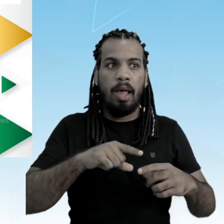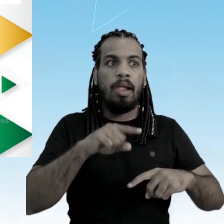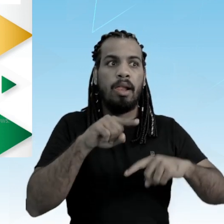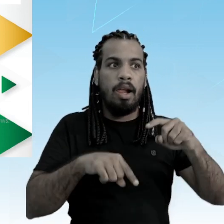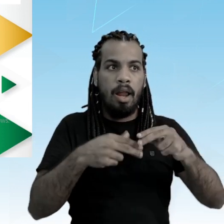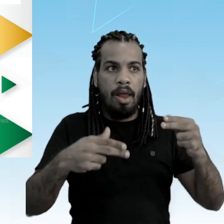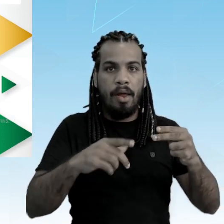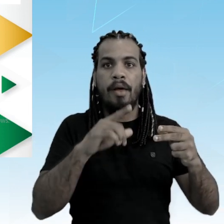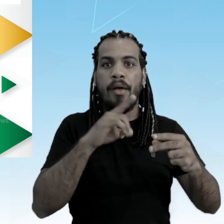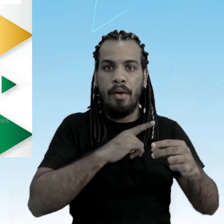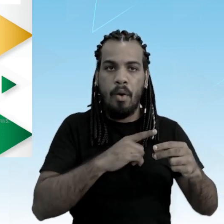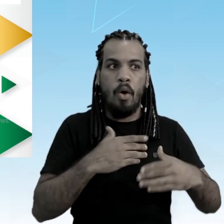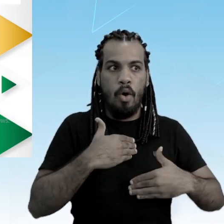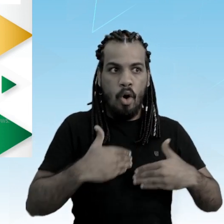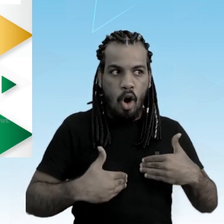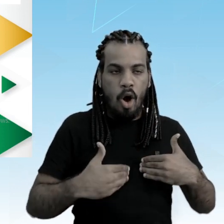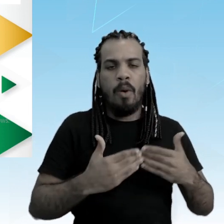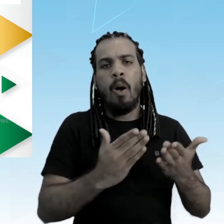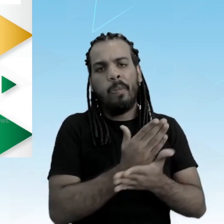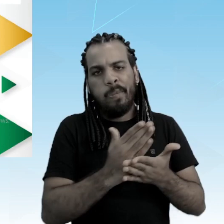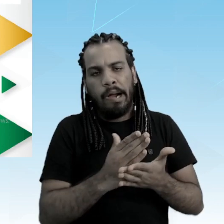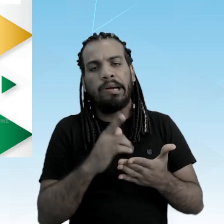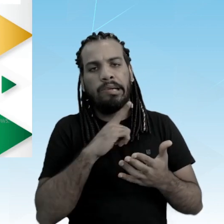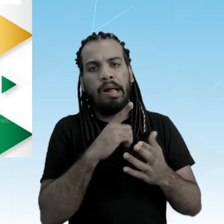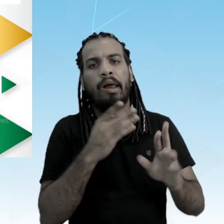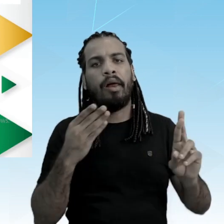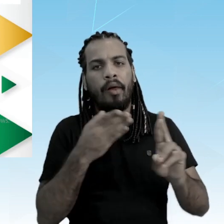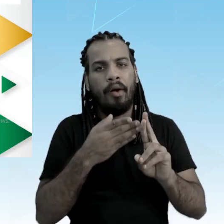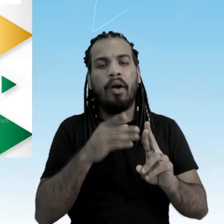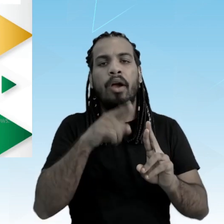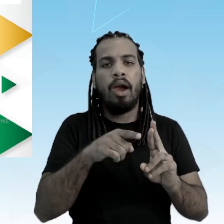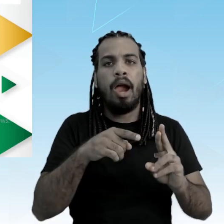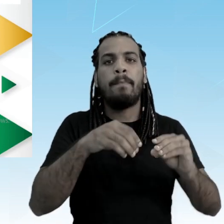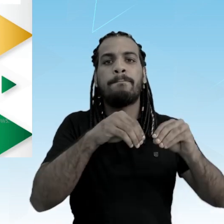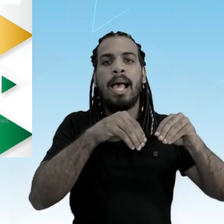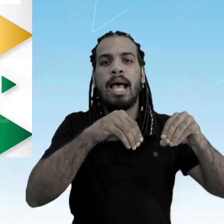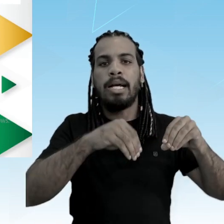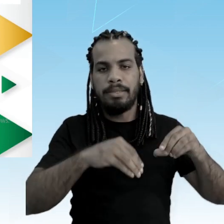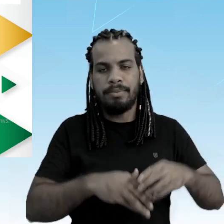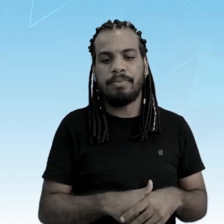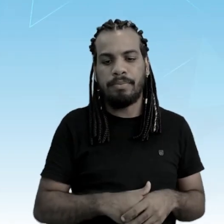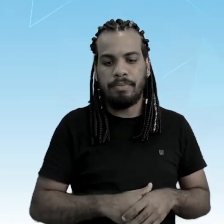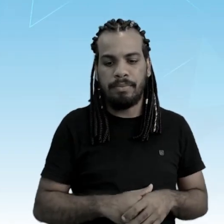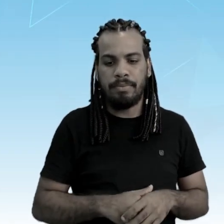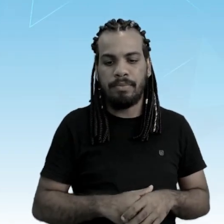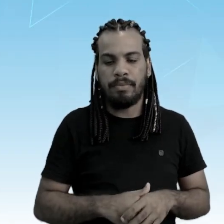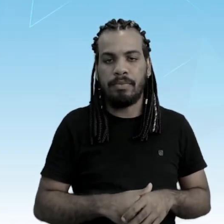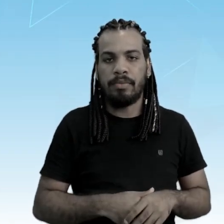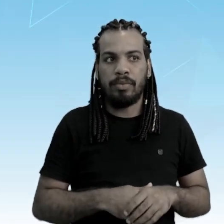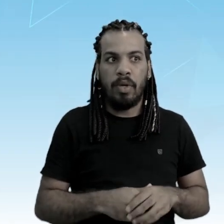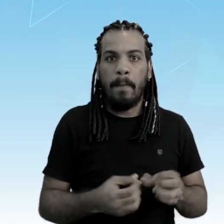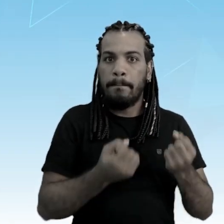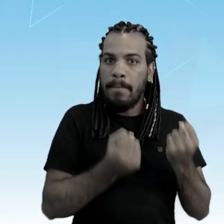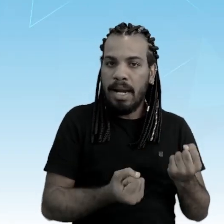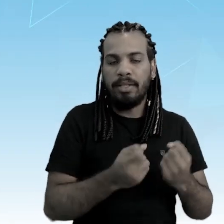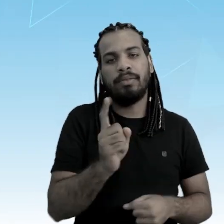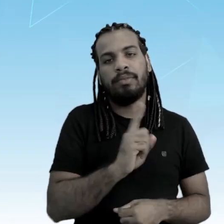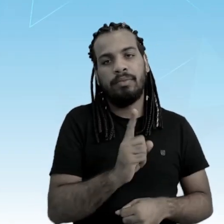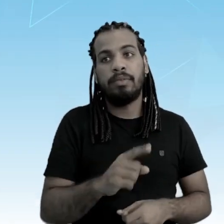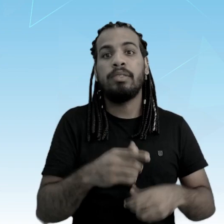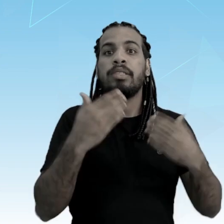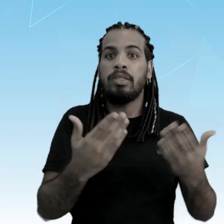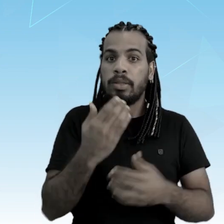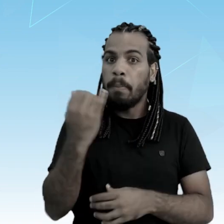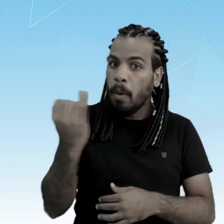matéria que compõe algum corpo, fazemos referência à massa e não ao peso. É importante